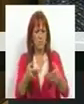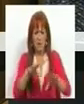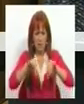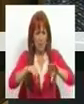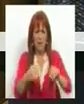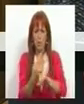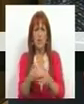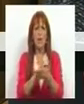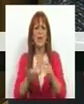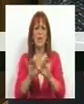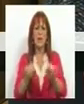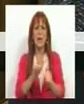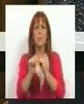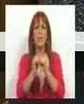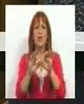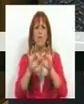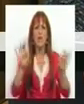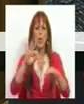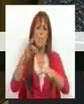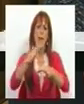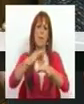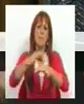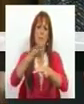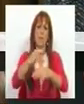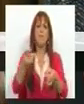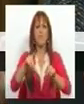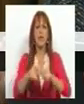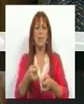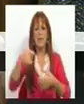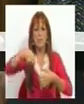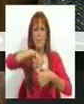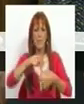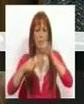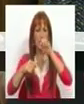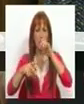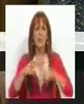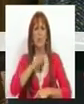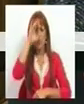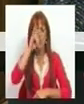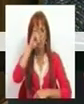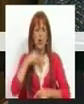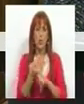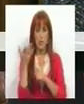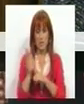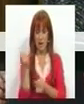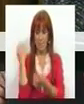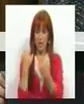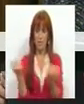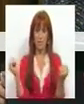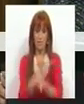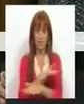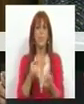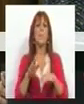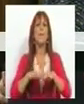tão básicos como papel e fio de sutura e até antibióticos. Sr. Ministro, recordo aqui um caso recentemente